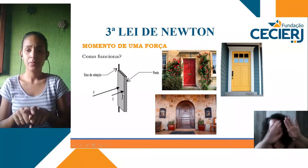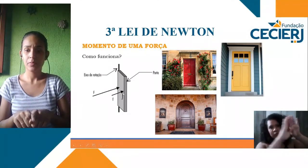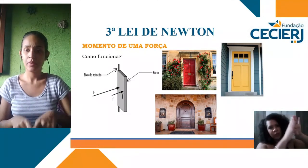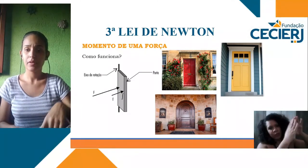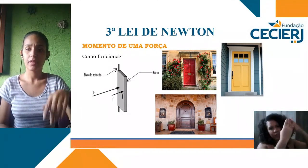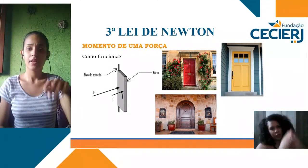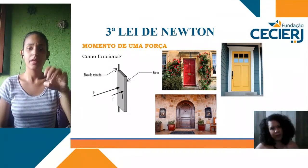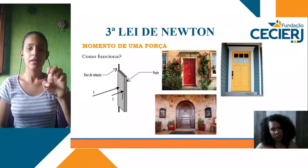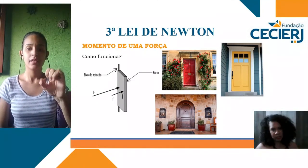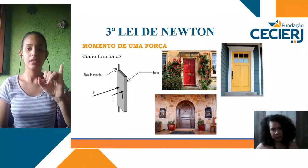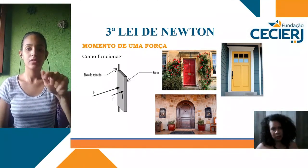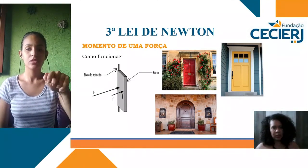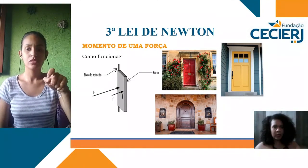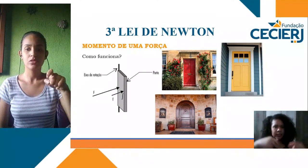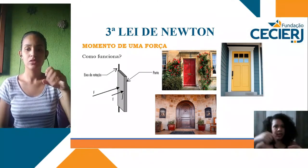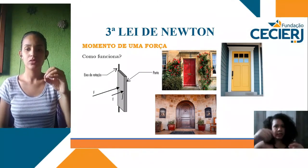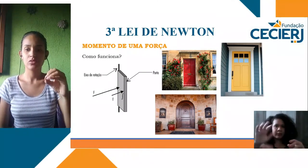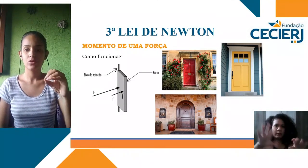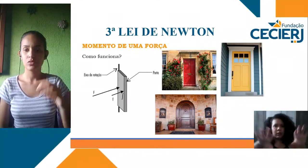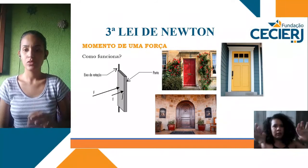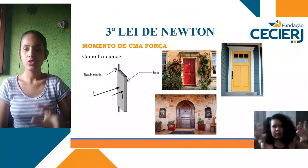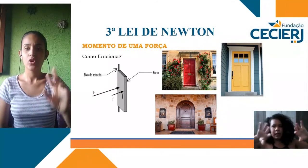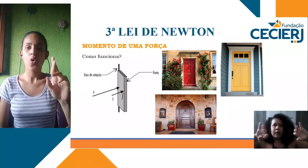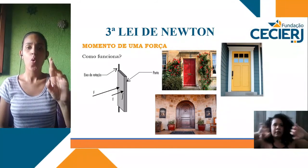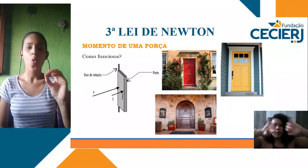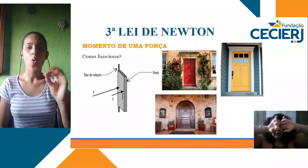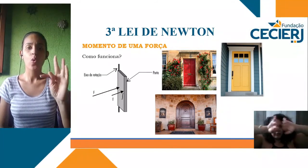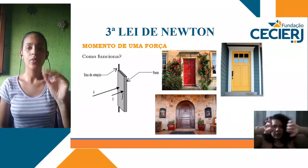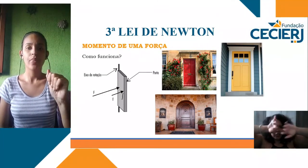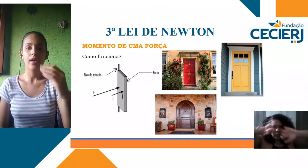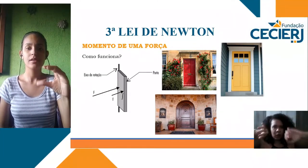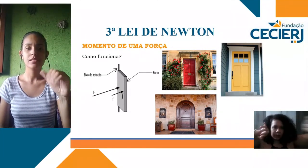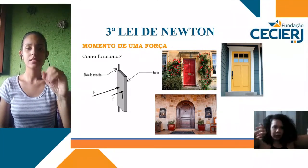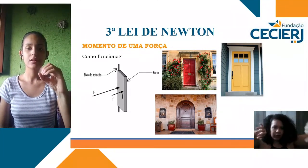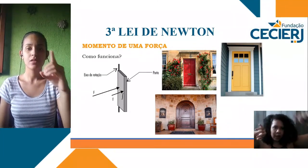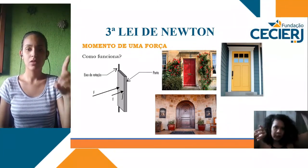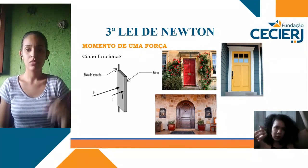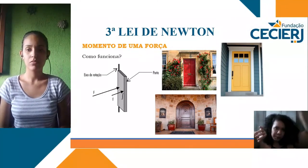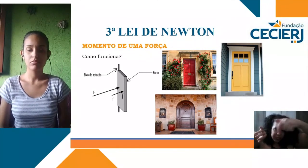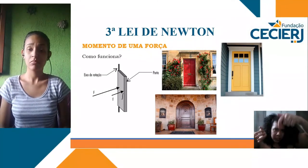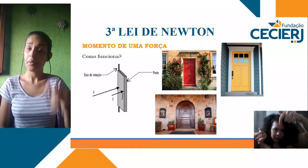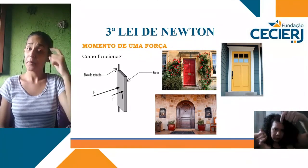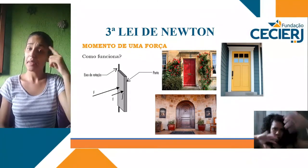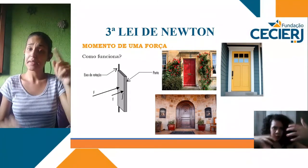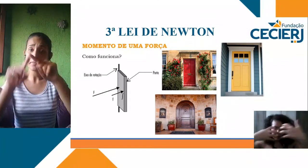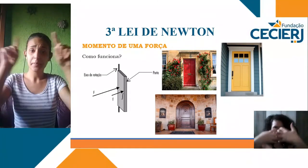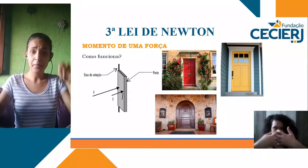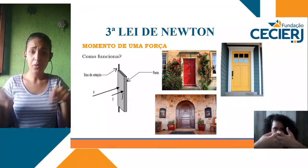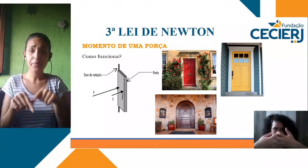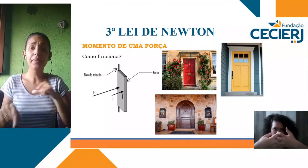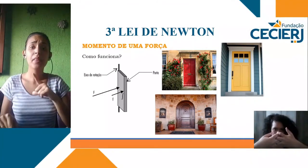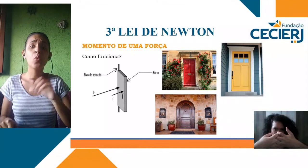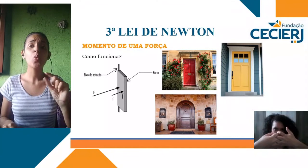seguinte, você tem geralmente 3 dobradiças, e aí elas são aparafusadas na porta e portal, e tem um pininho segurando